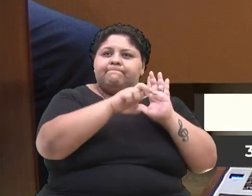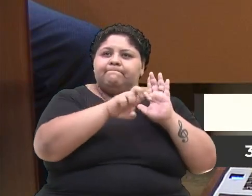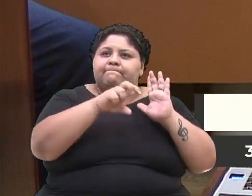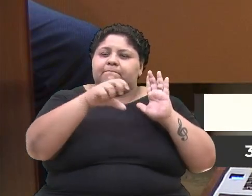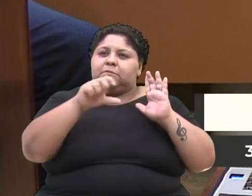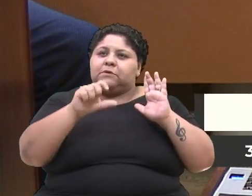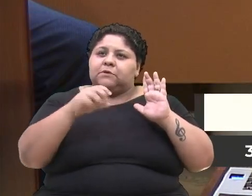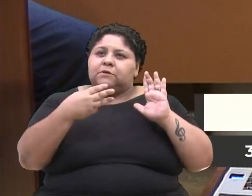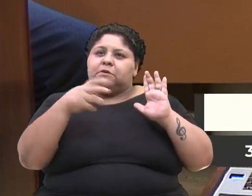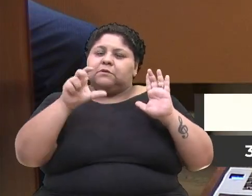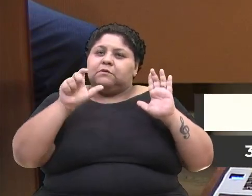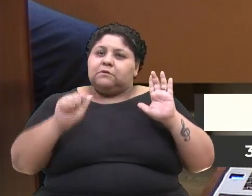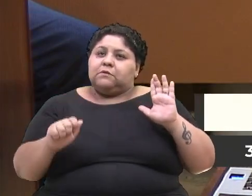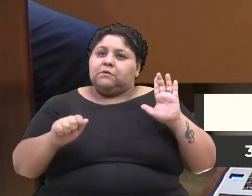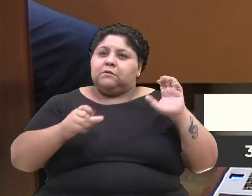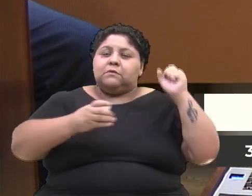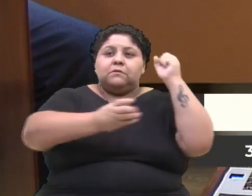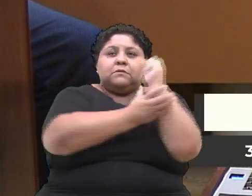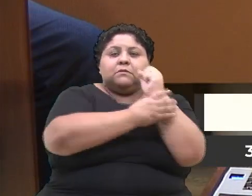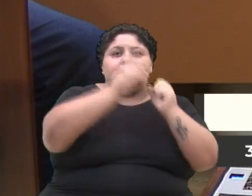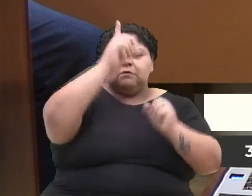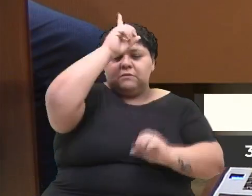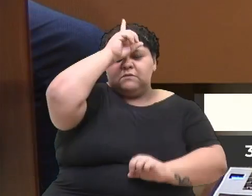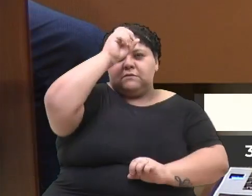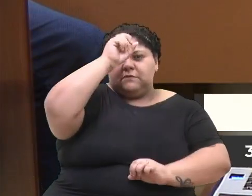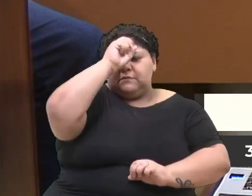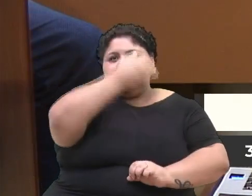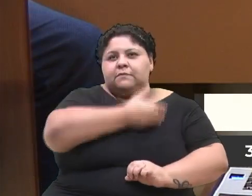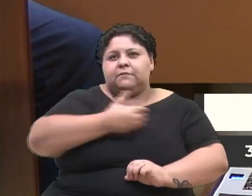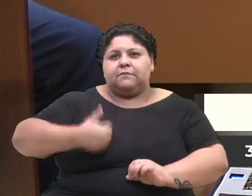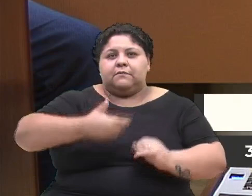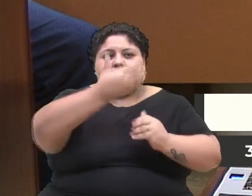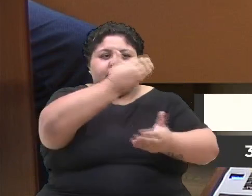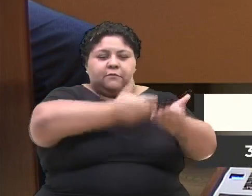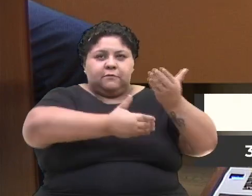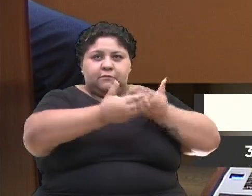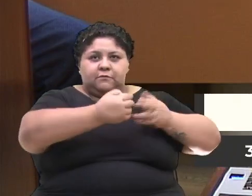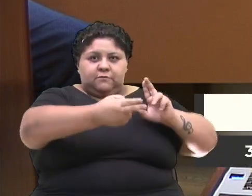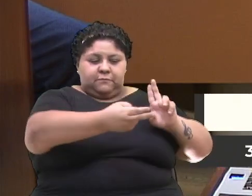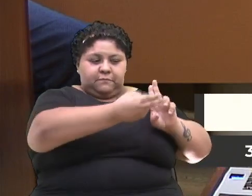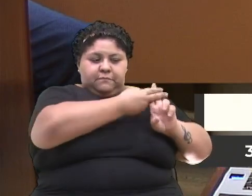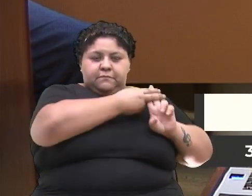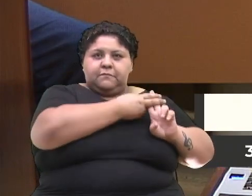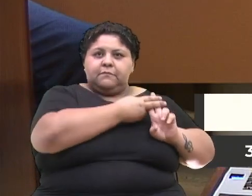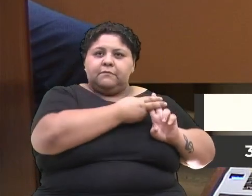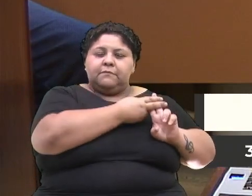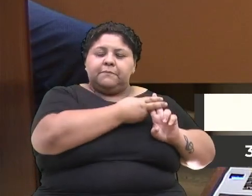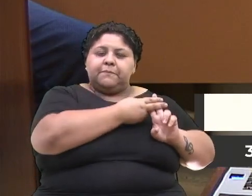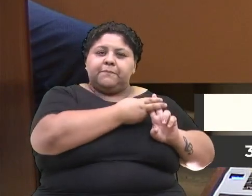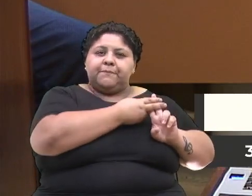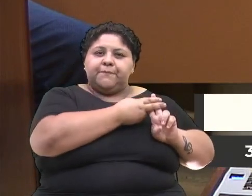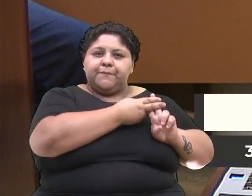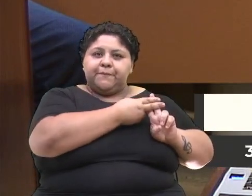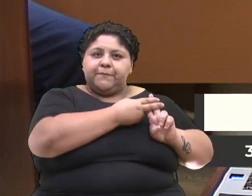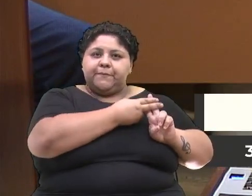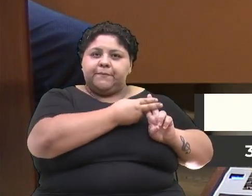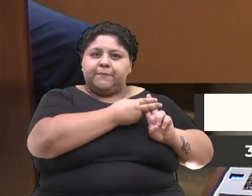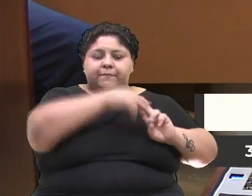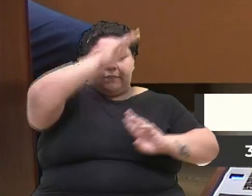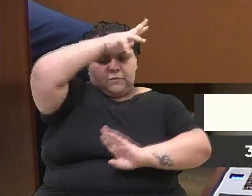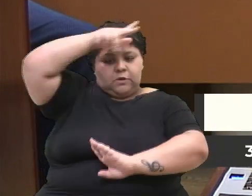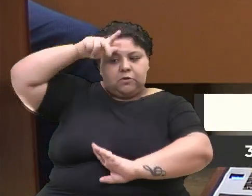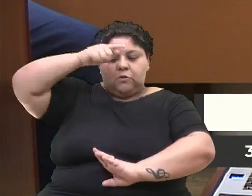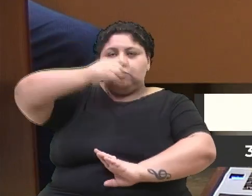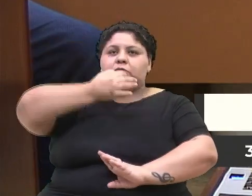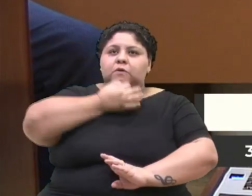353A, fica garantido nos hospitais públicos que atendam pelo Sistema Único de Saúde, o SUS, do município de Caxias